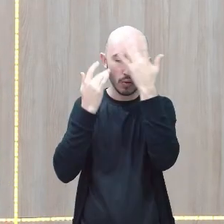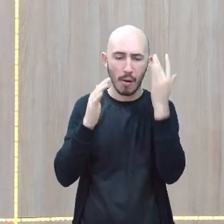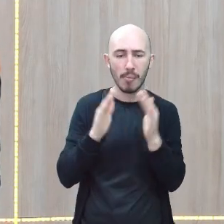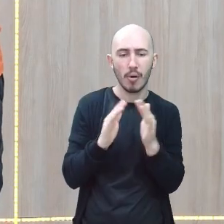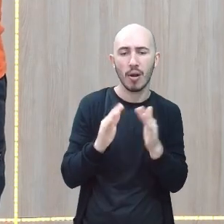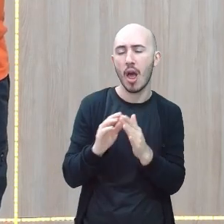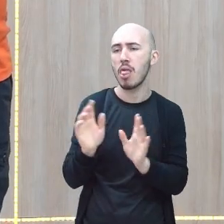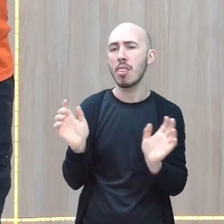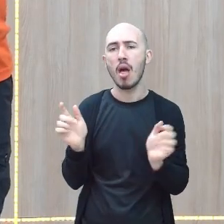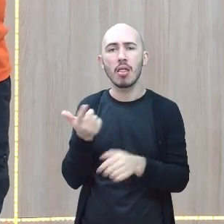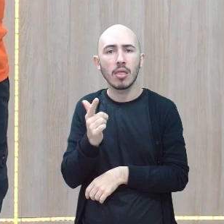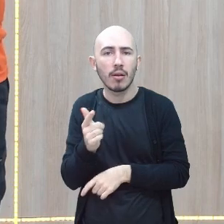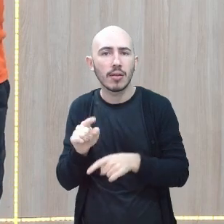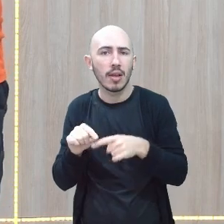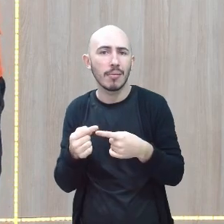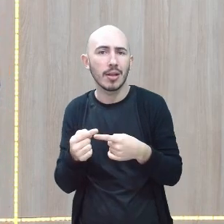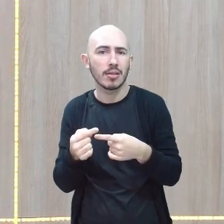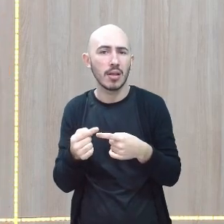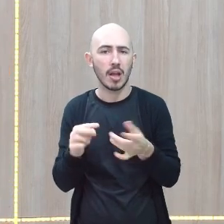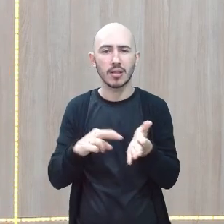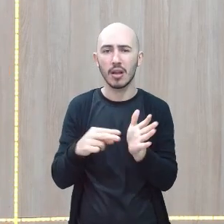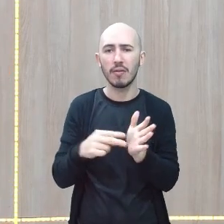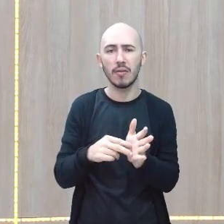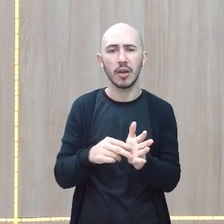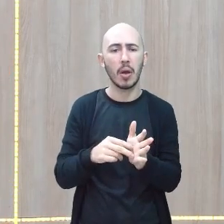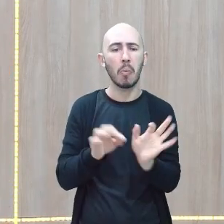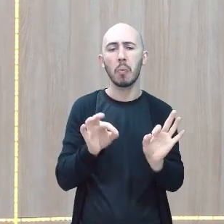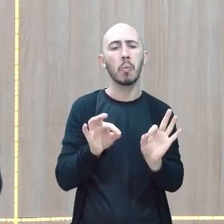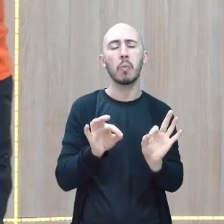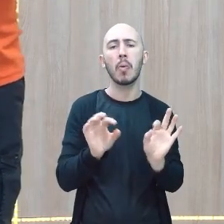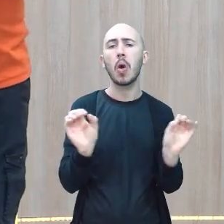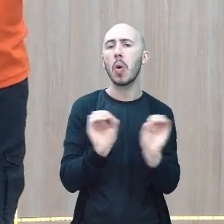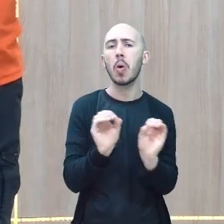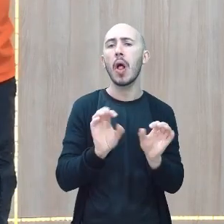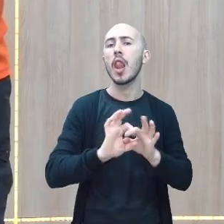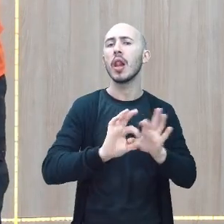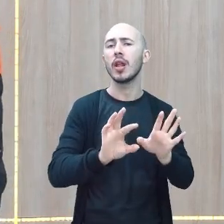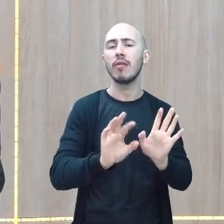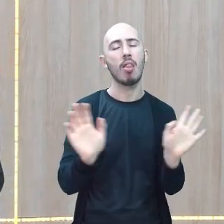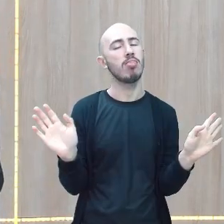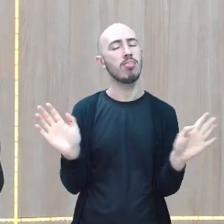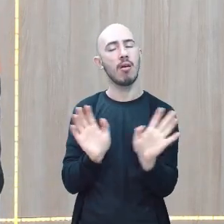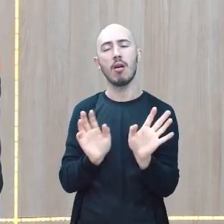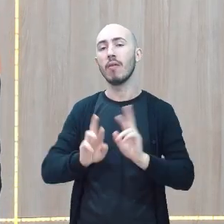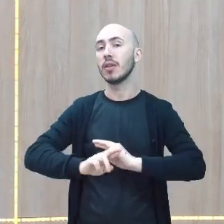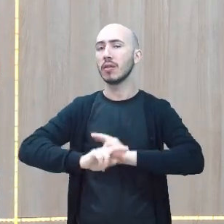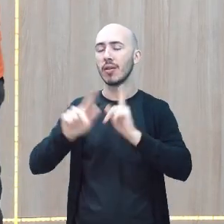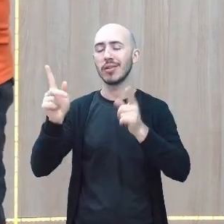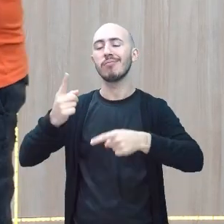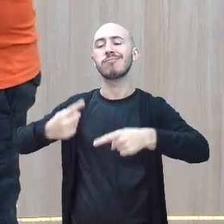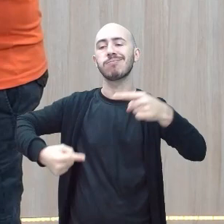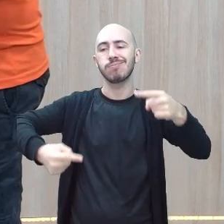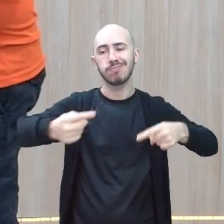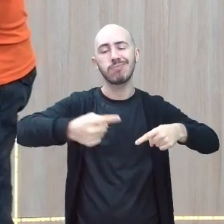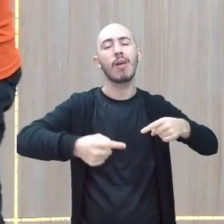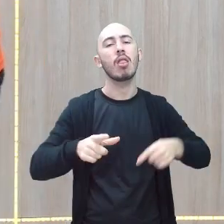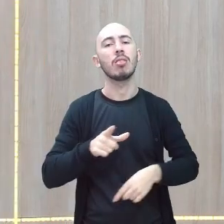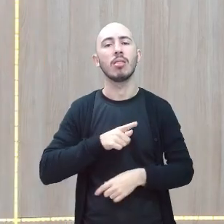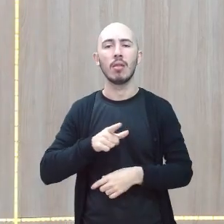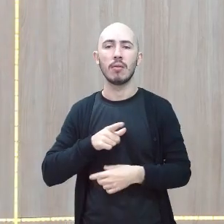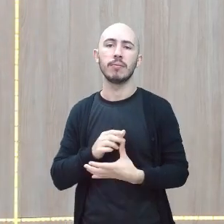ali, não, aquilo ali é terra desocupada de ninguém, então eu vou tomar conta. Aí isso gera conflitos, né? Então, uma